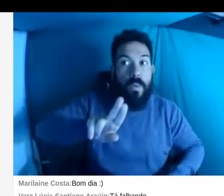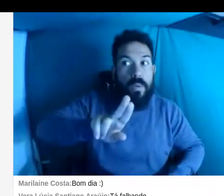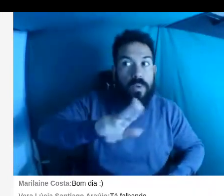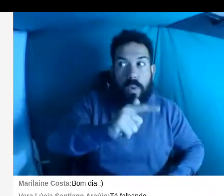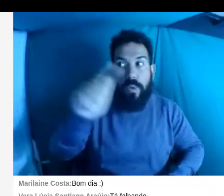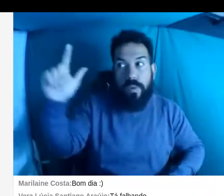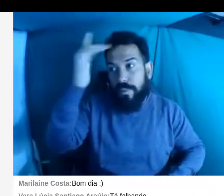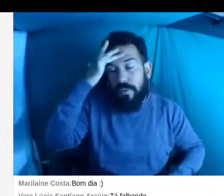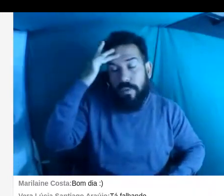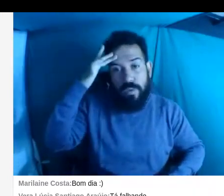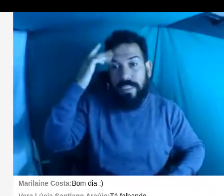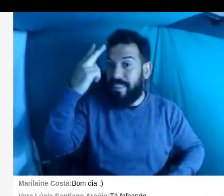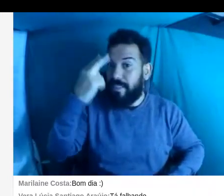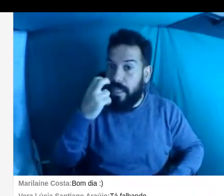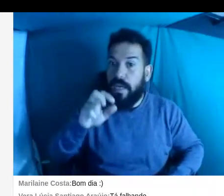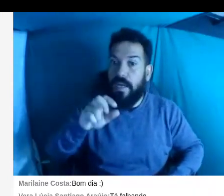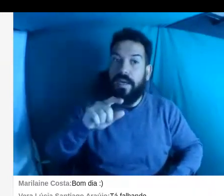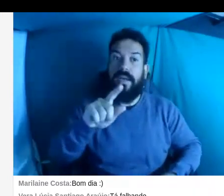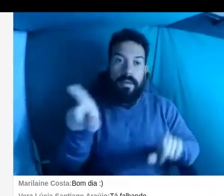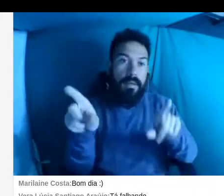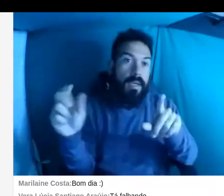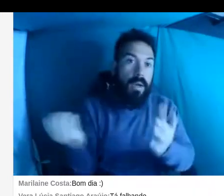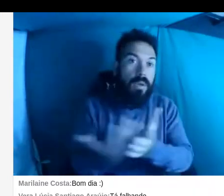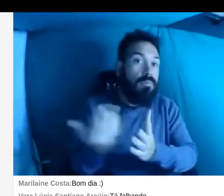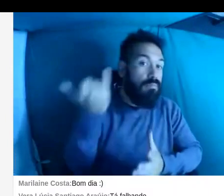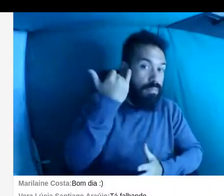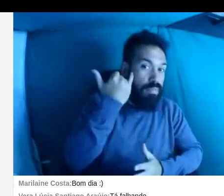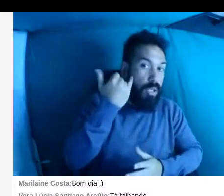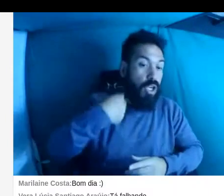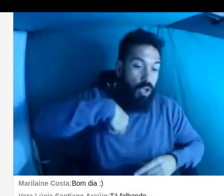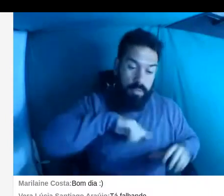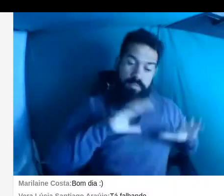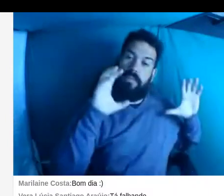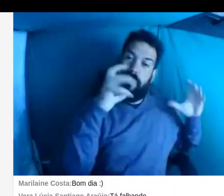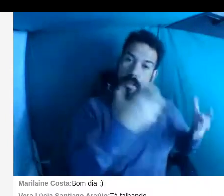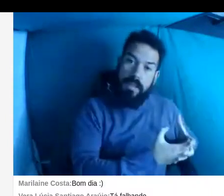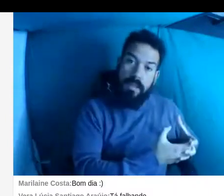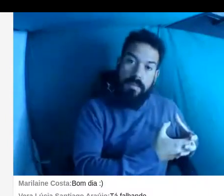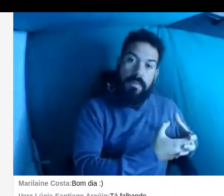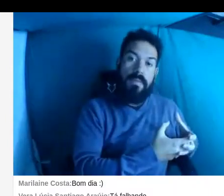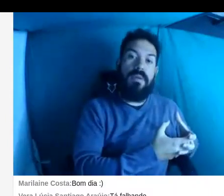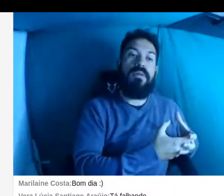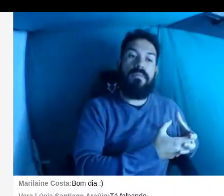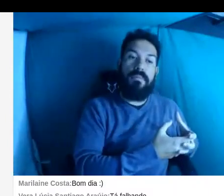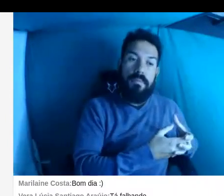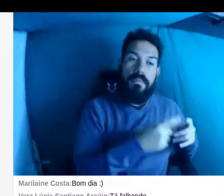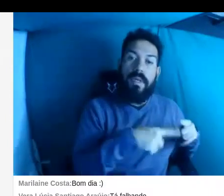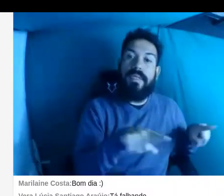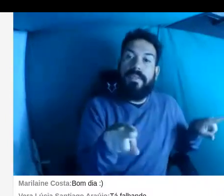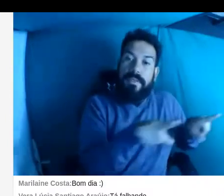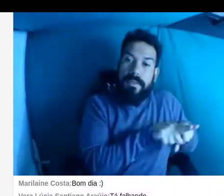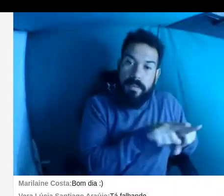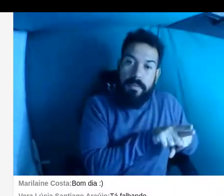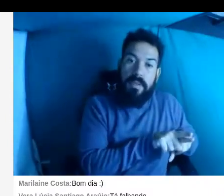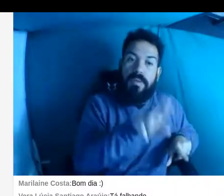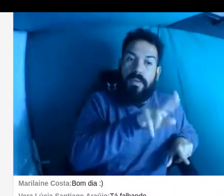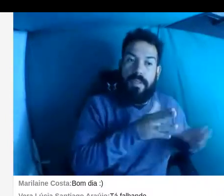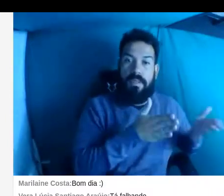de audiodescrição numa equipe de audiodescrição, mas também dentro do meio da acessibilidade